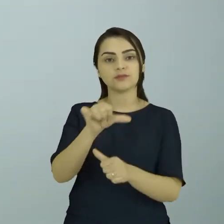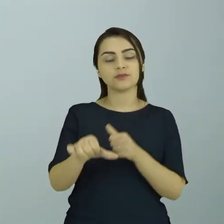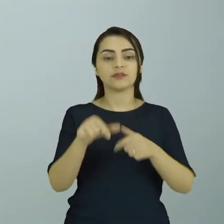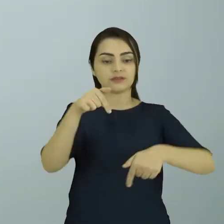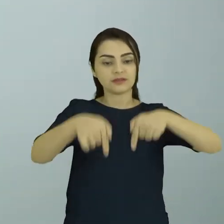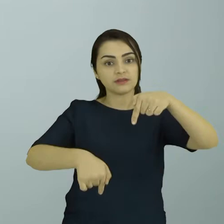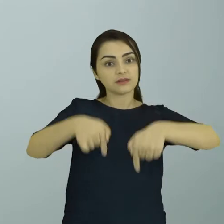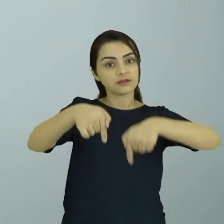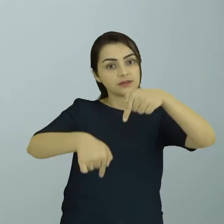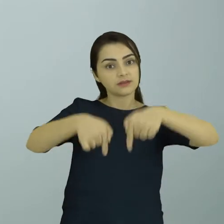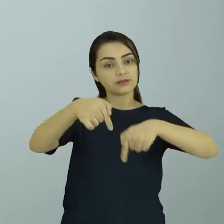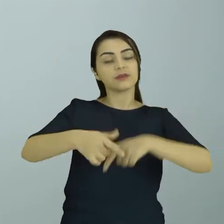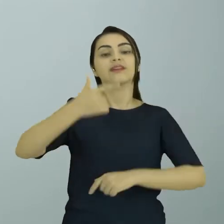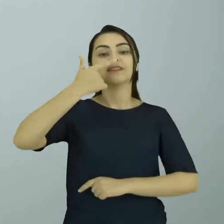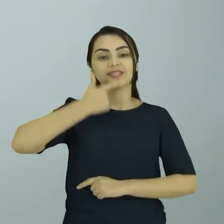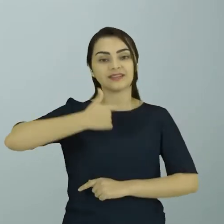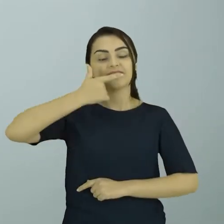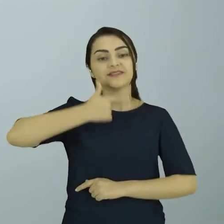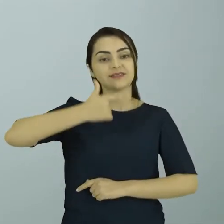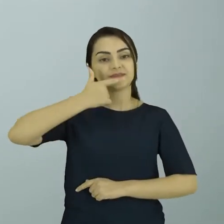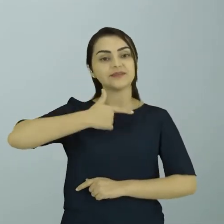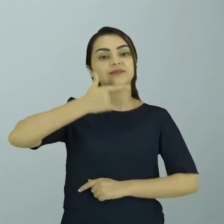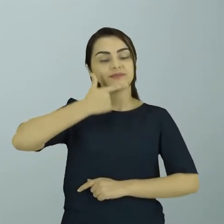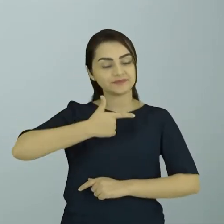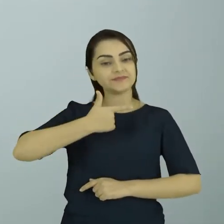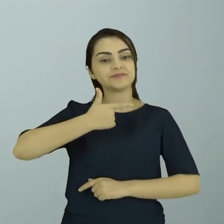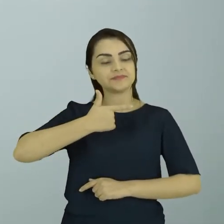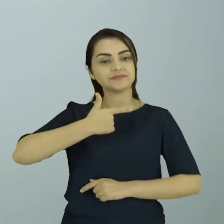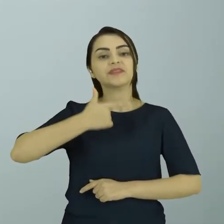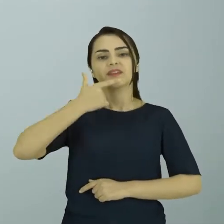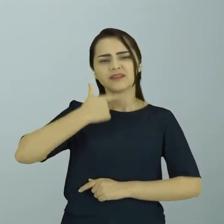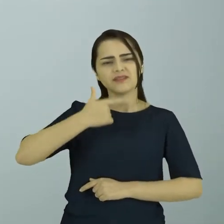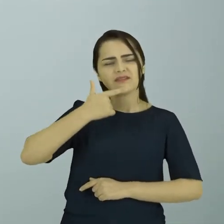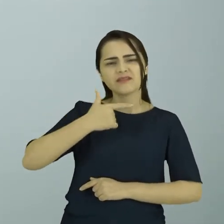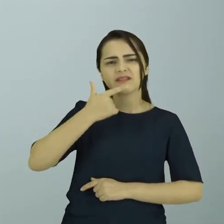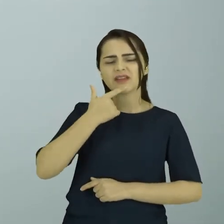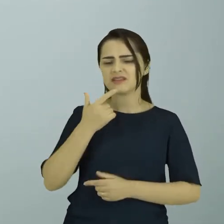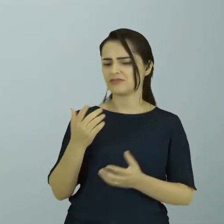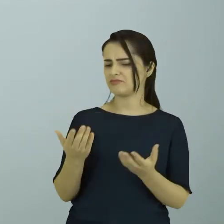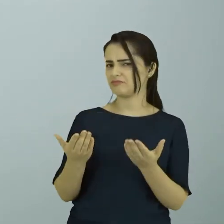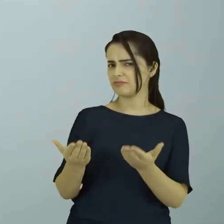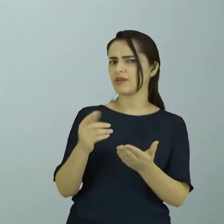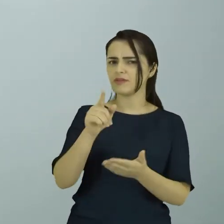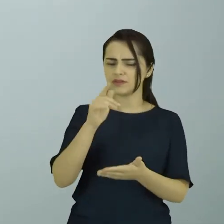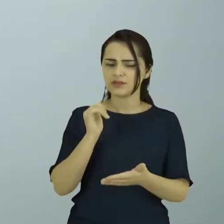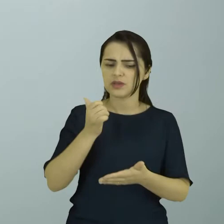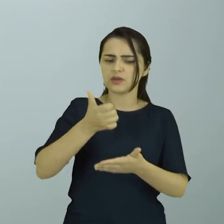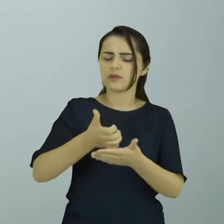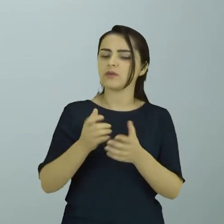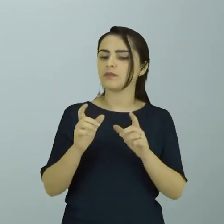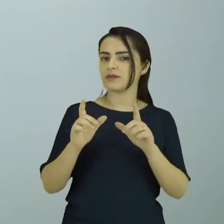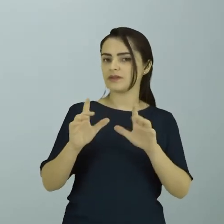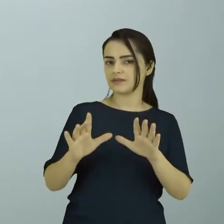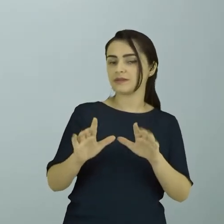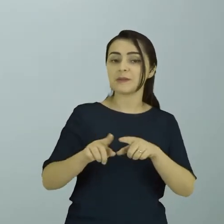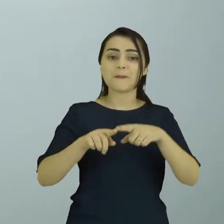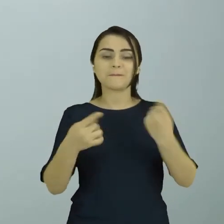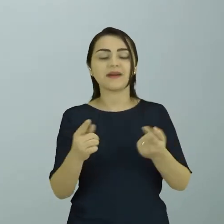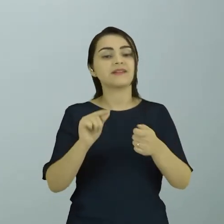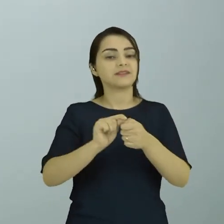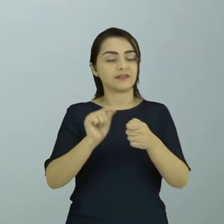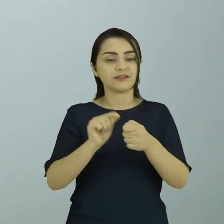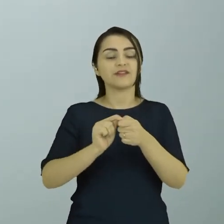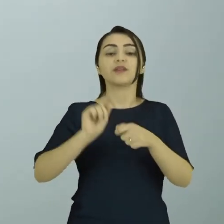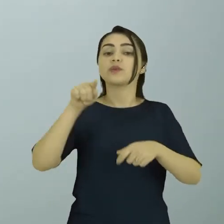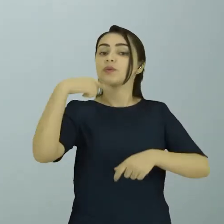química é o queijo. O queijo, ele não vem assim, ele foi feito com outros materiais,